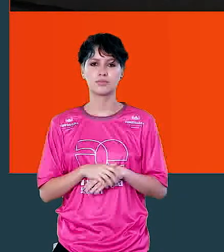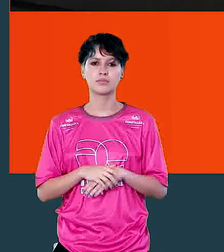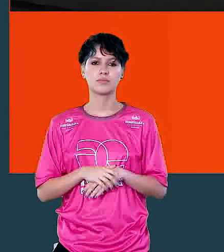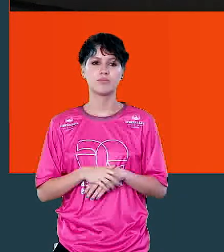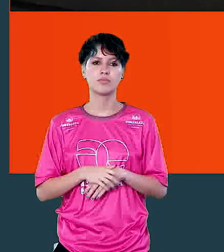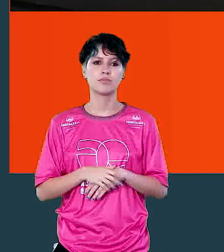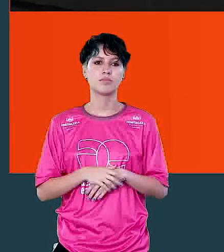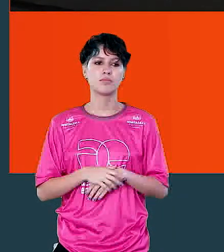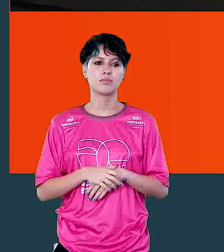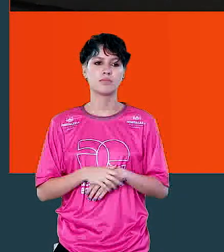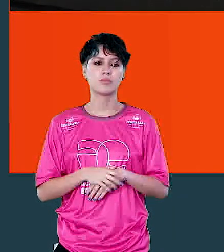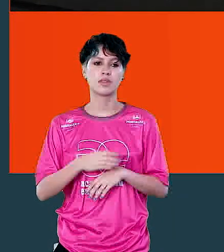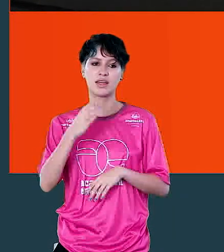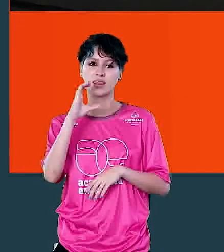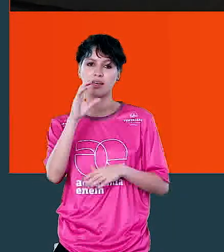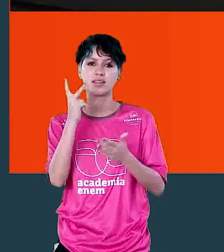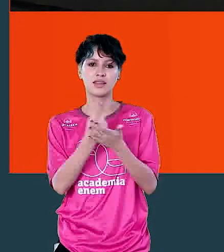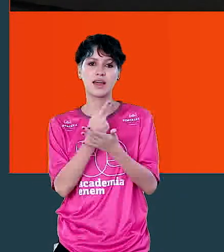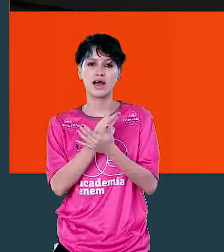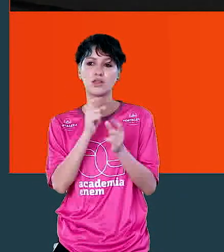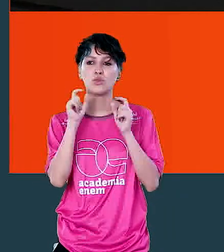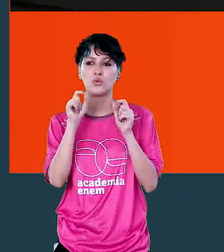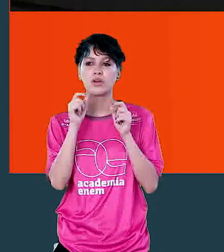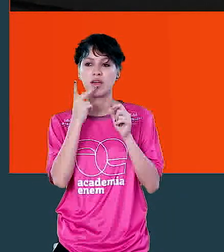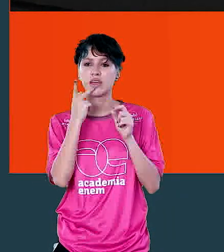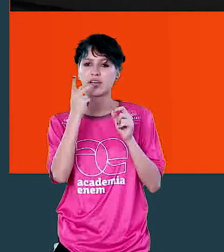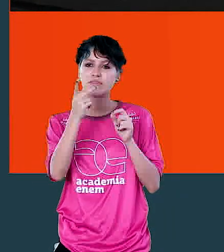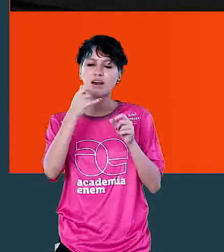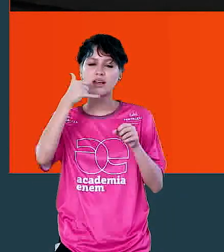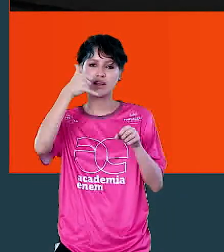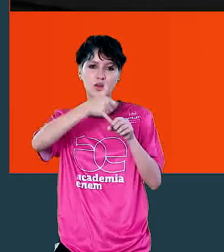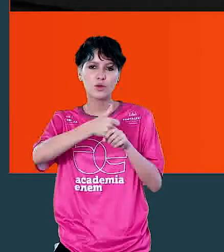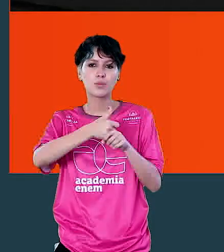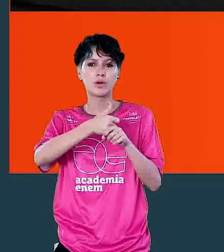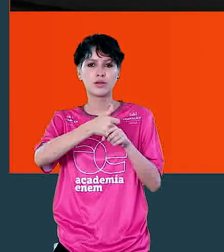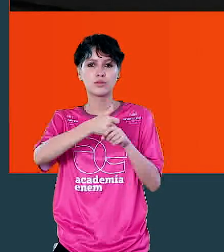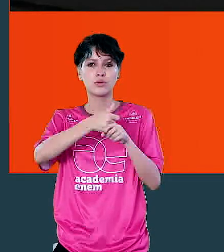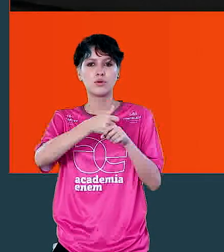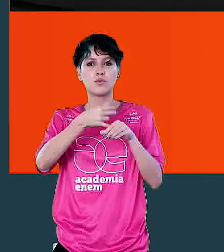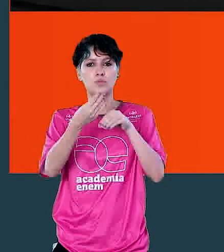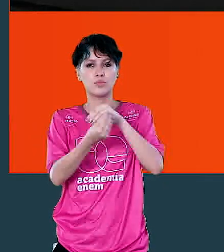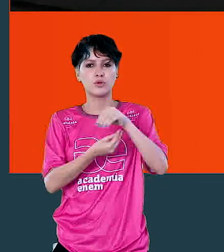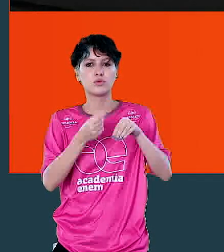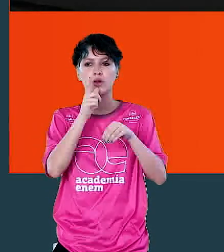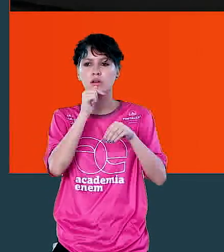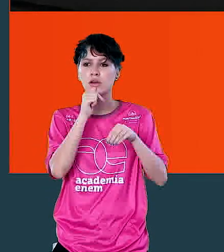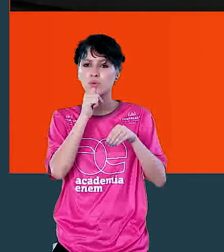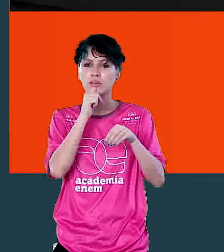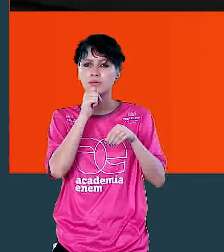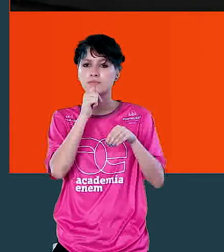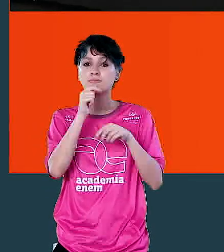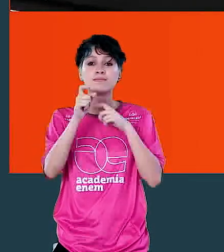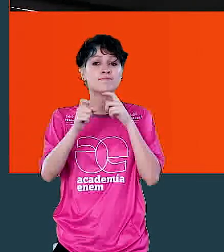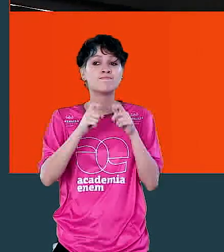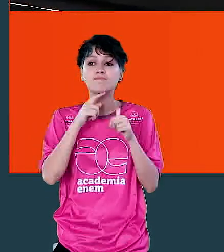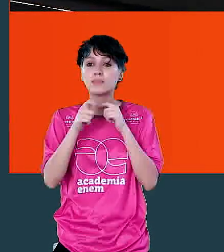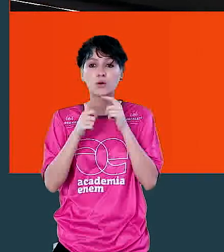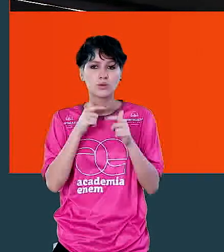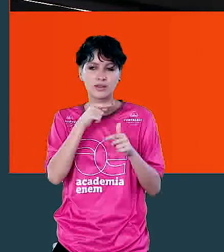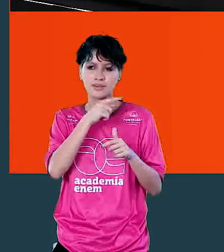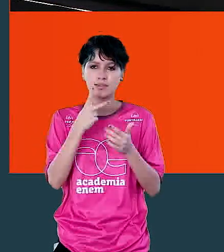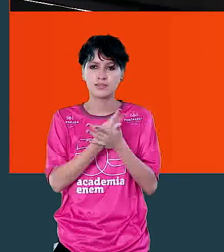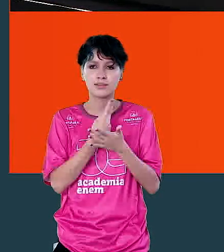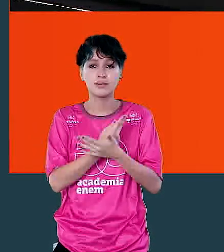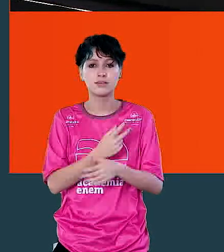Dissolve-se na água? Está errado já de cara. O petróleo é apolar, é hidrocarboneto. Então não vai se dissolver na água, acabou, meu irmão. Atira a letra